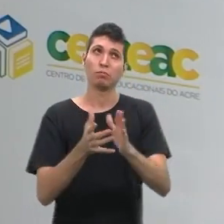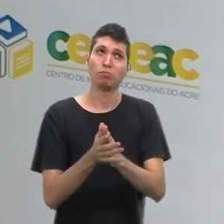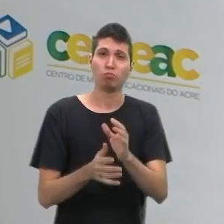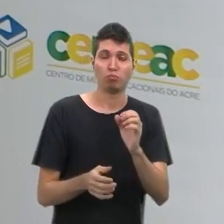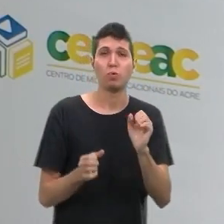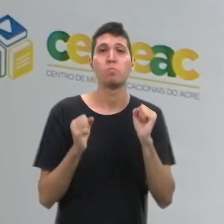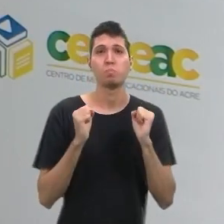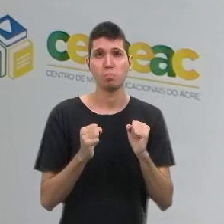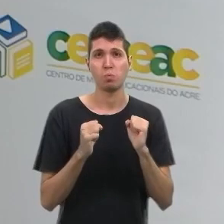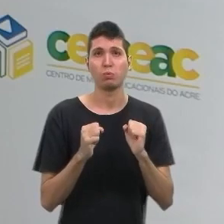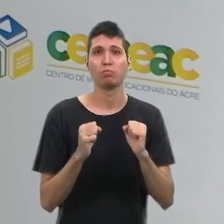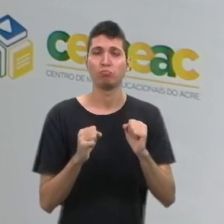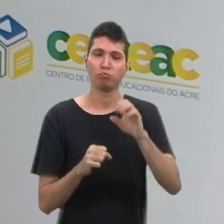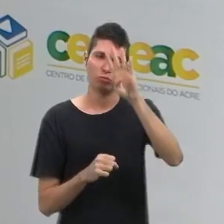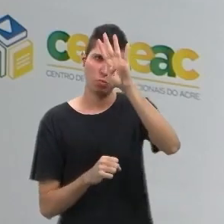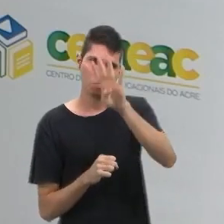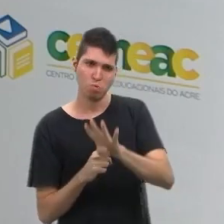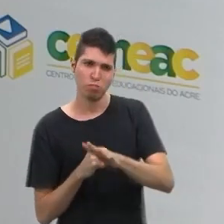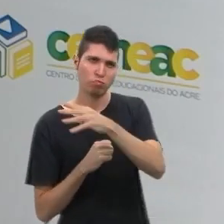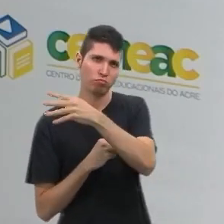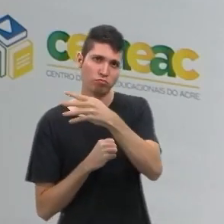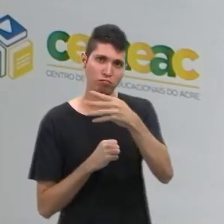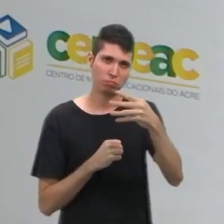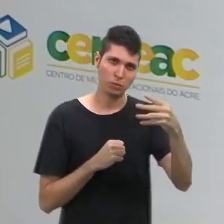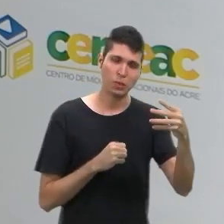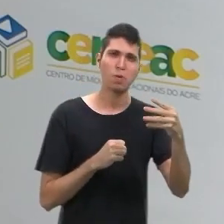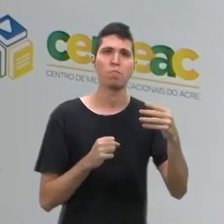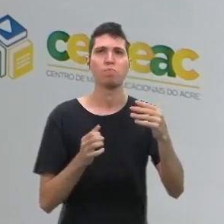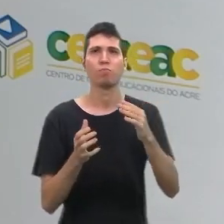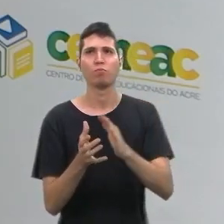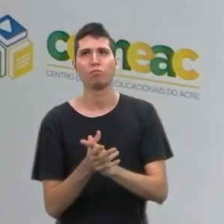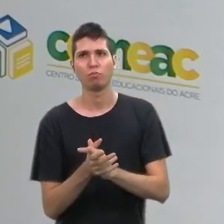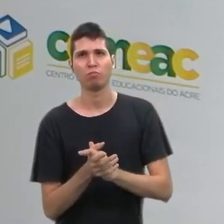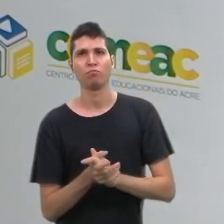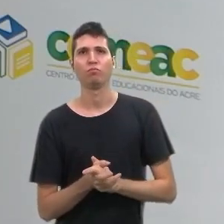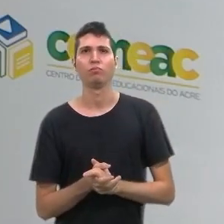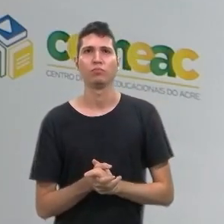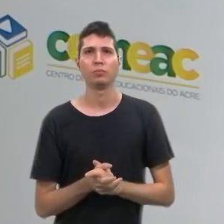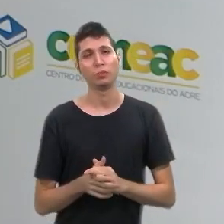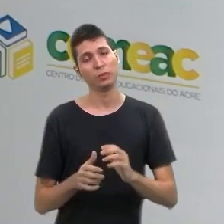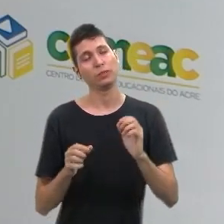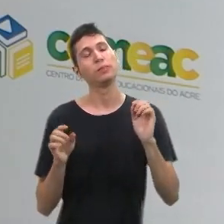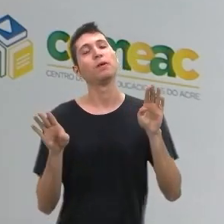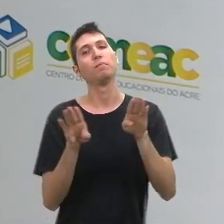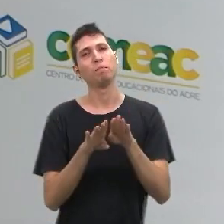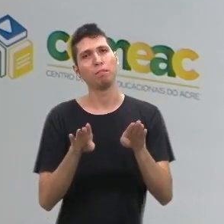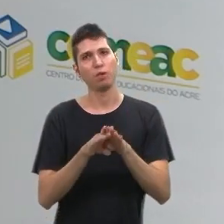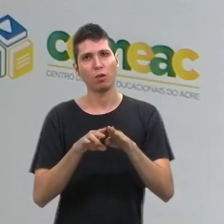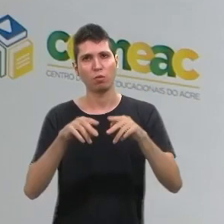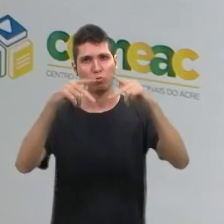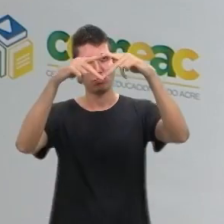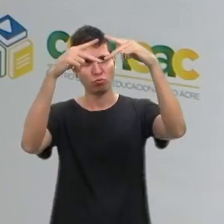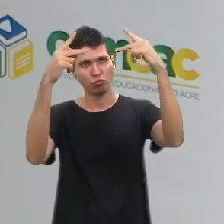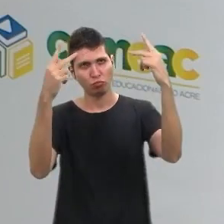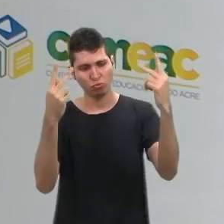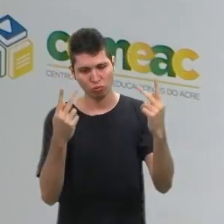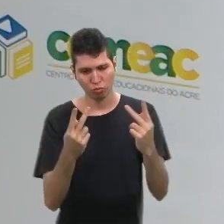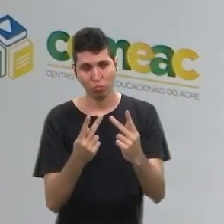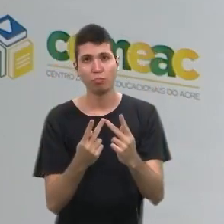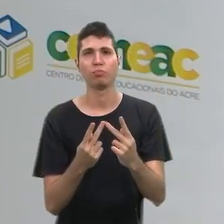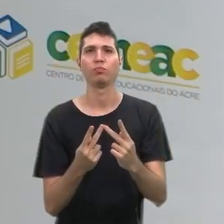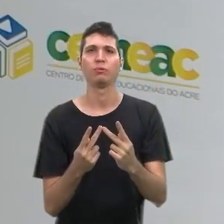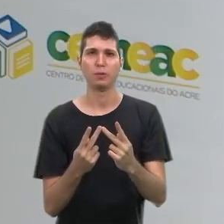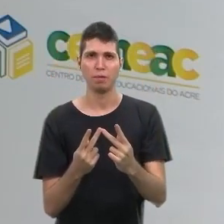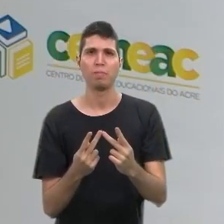de coluna, né? Dessa daqui, ó, histogramas também, e também em gráficos de pizza, tá? A ideia de moda média e mediana. Fique atento, porque você